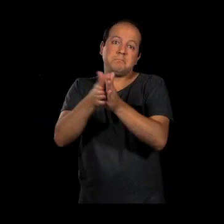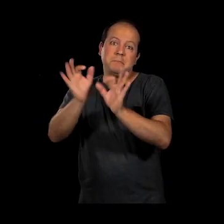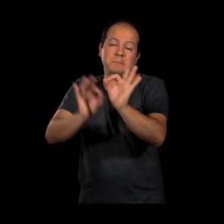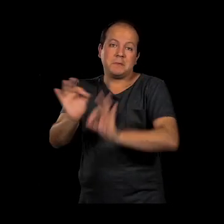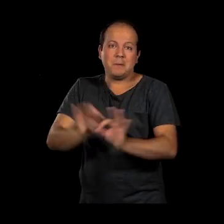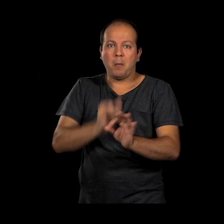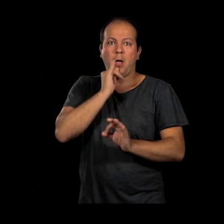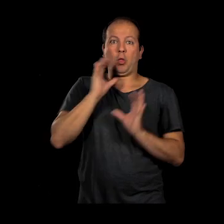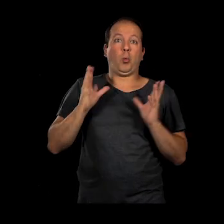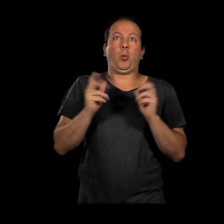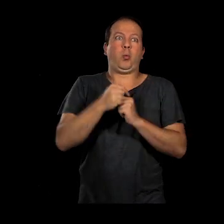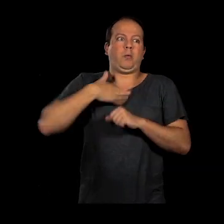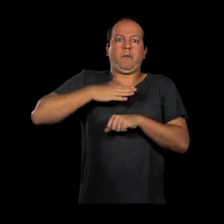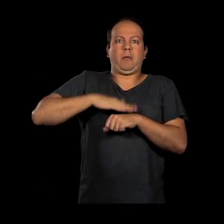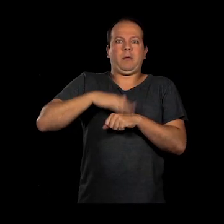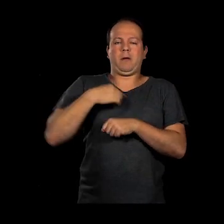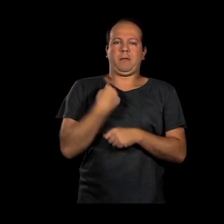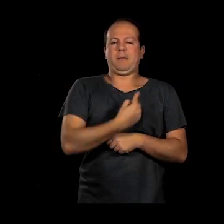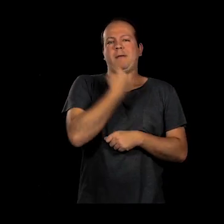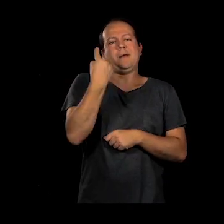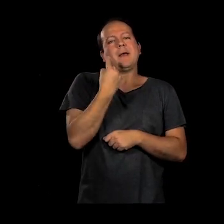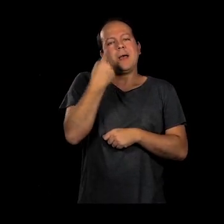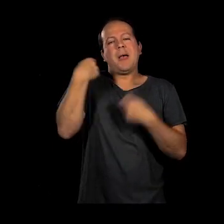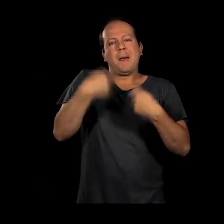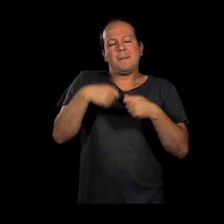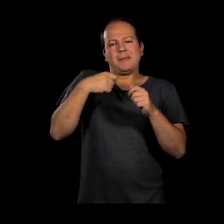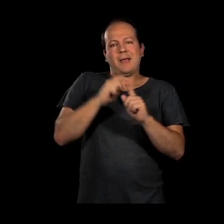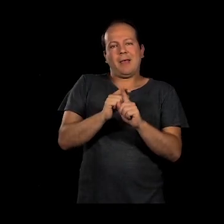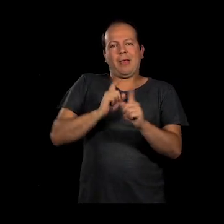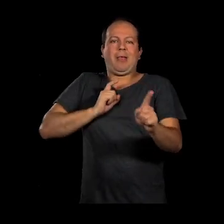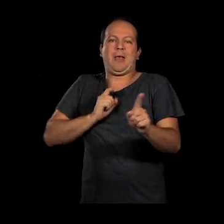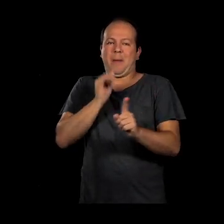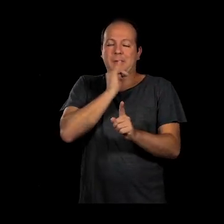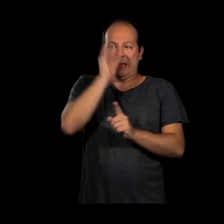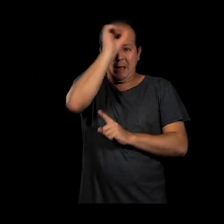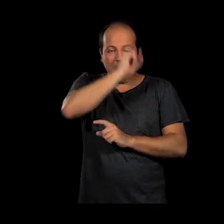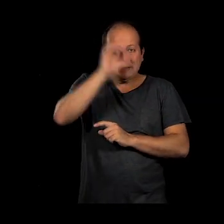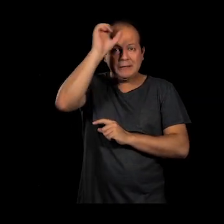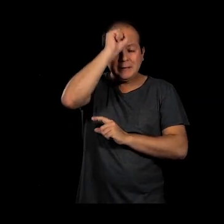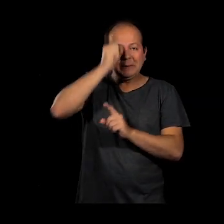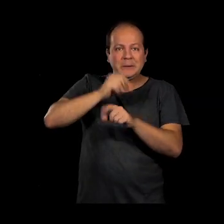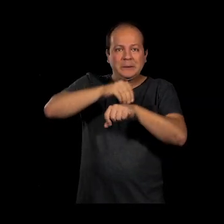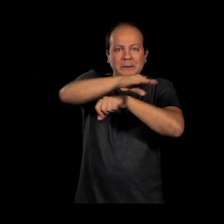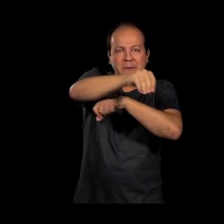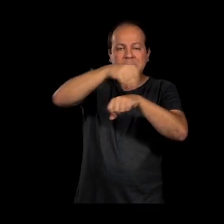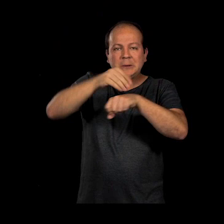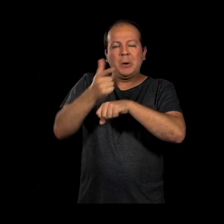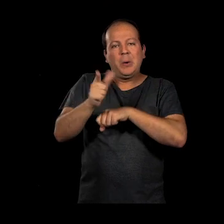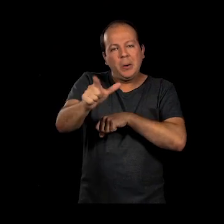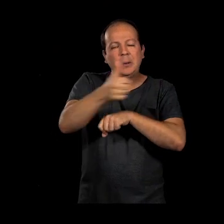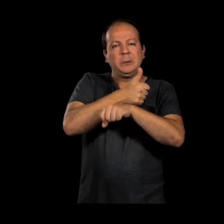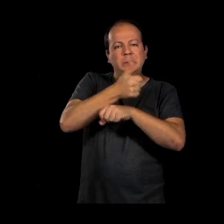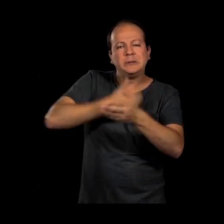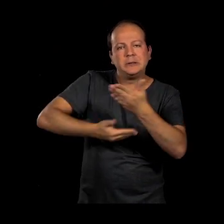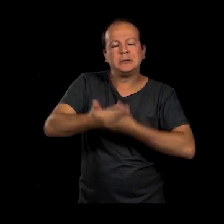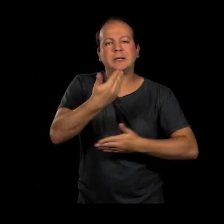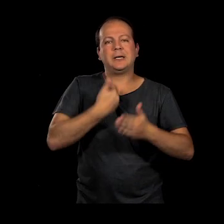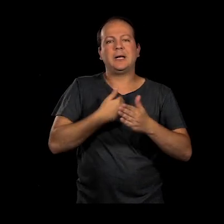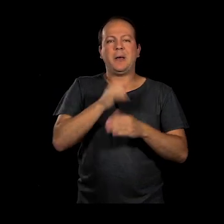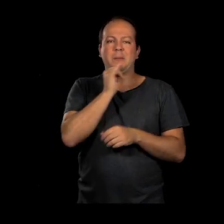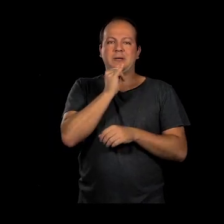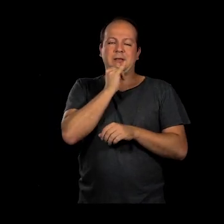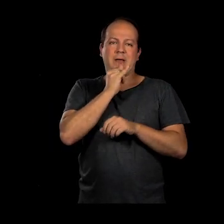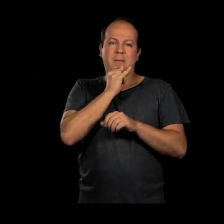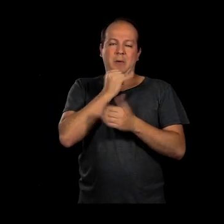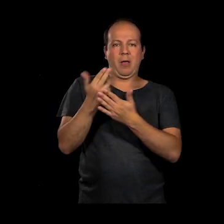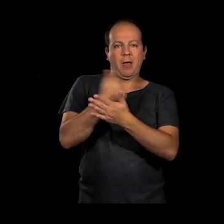né? A gente não dá conta mesmo de tudo. Eu fico tentando me desapegar, inclusive você vai aprendendo, né? Porque eu acho que para o animador que sempre